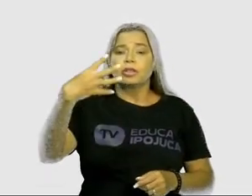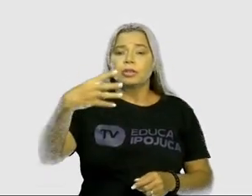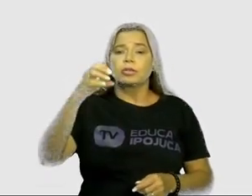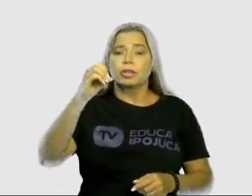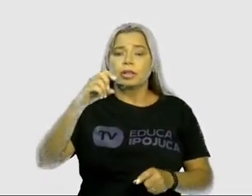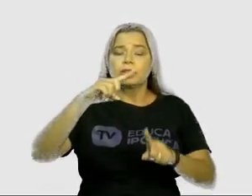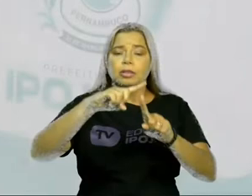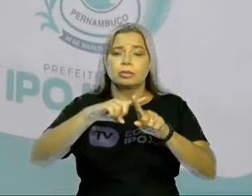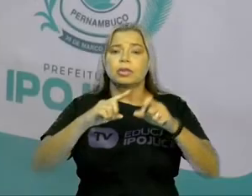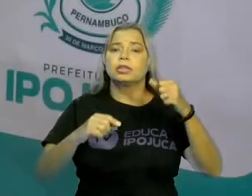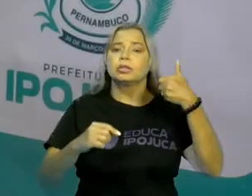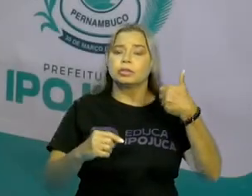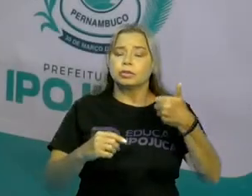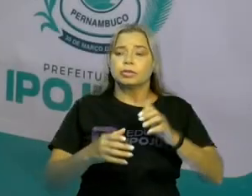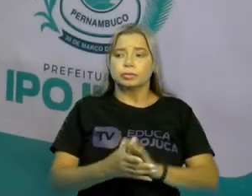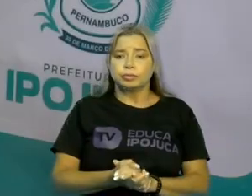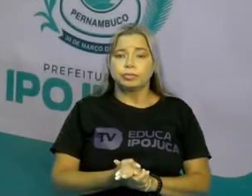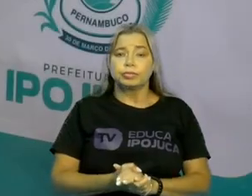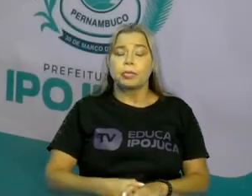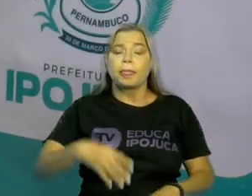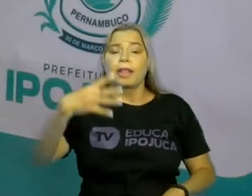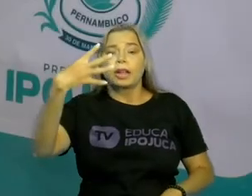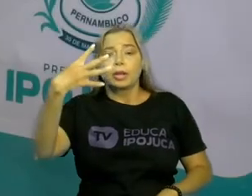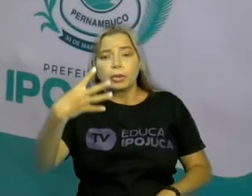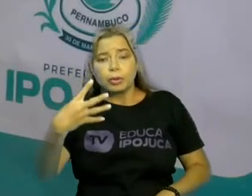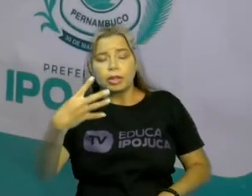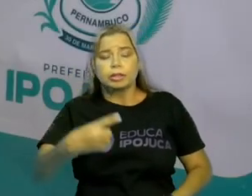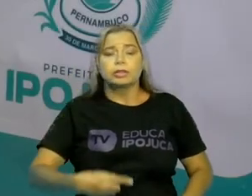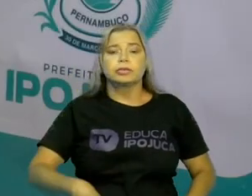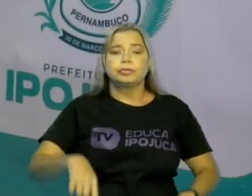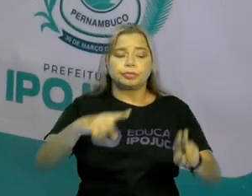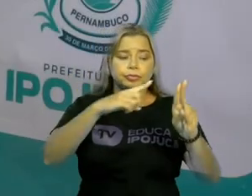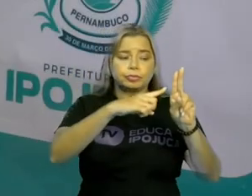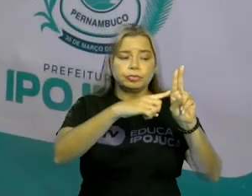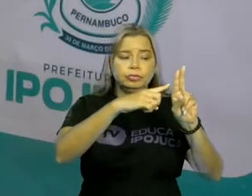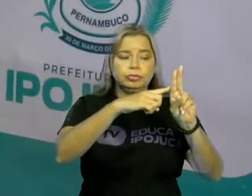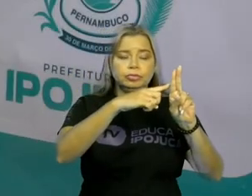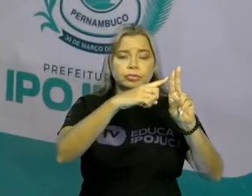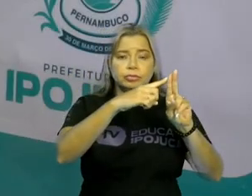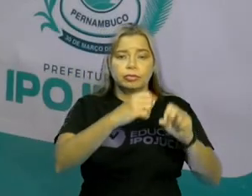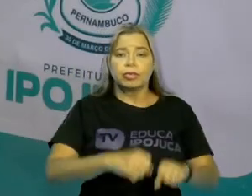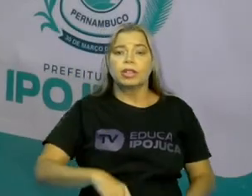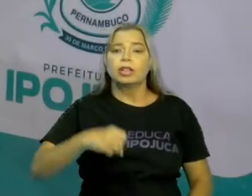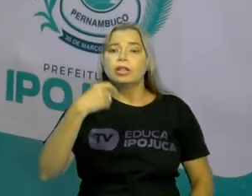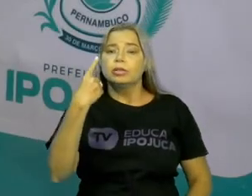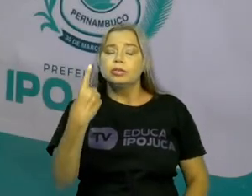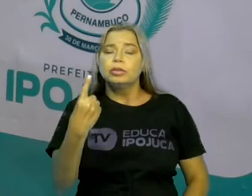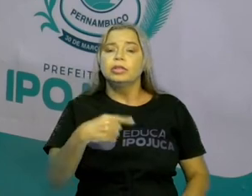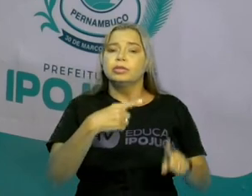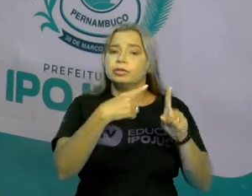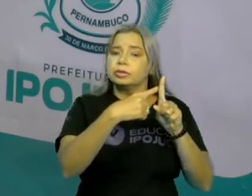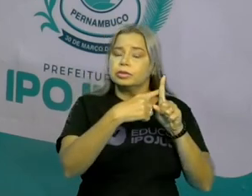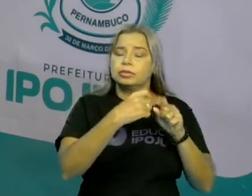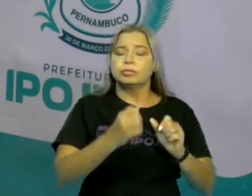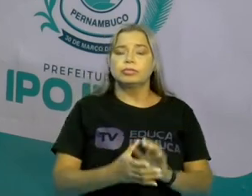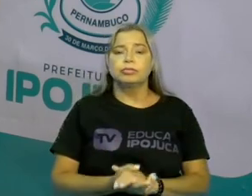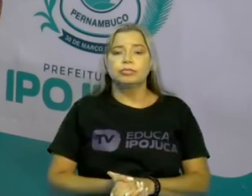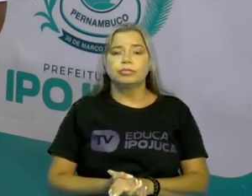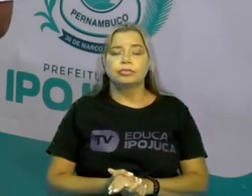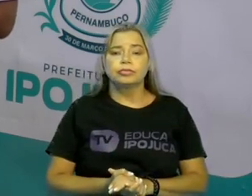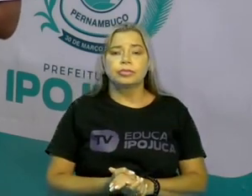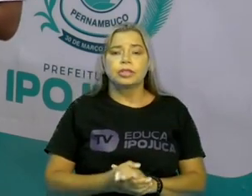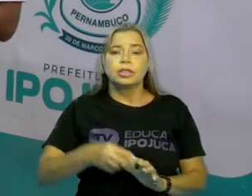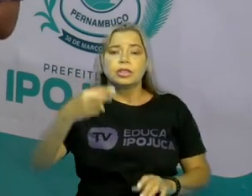quê? 4 dezenas que são 40. E 1 que é uma unidade. Lá